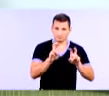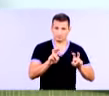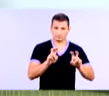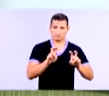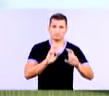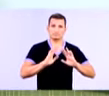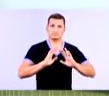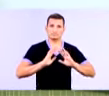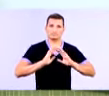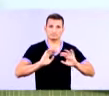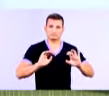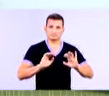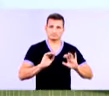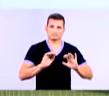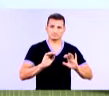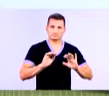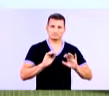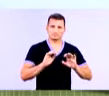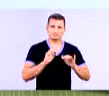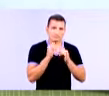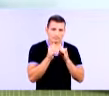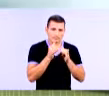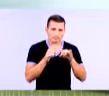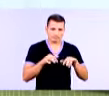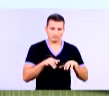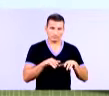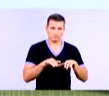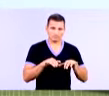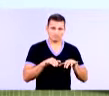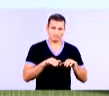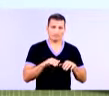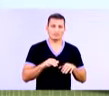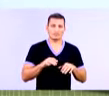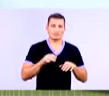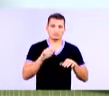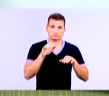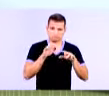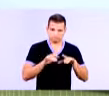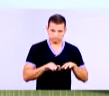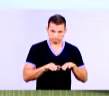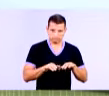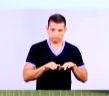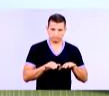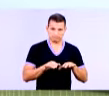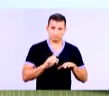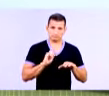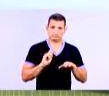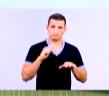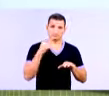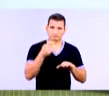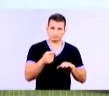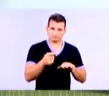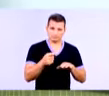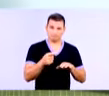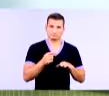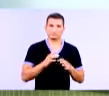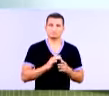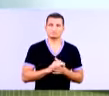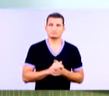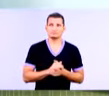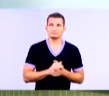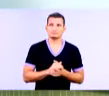ele informar alguns dados, o usuário informou esses dados e logo depois, para certificar